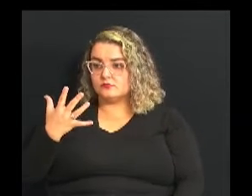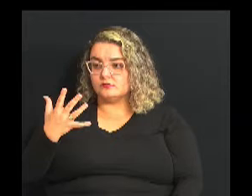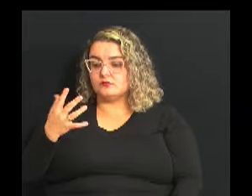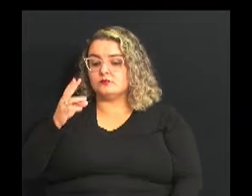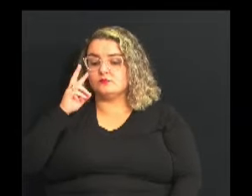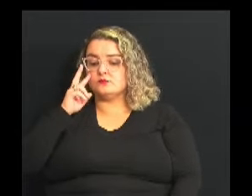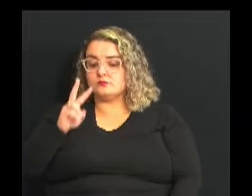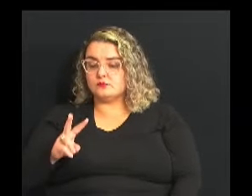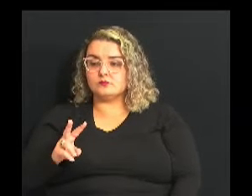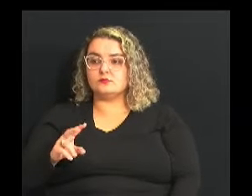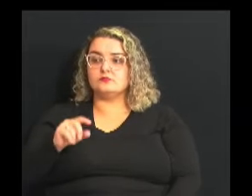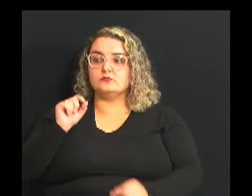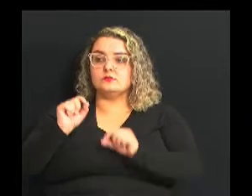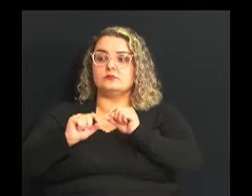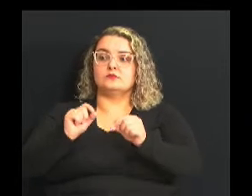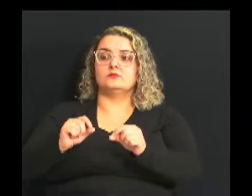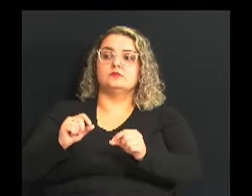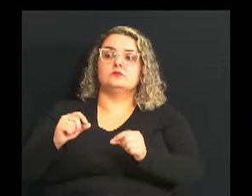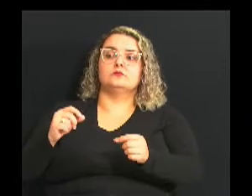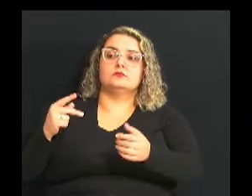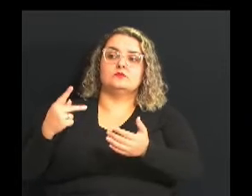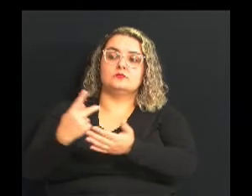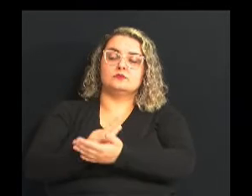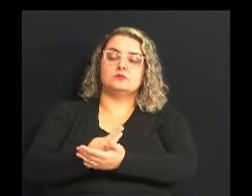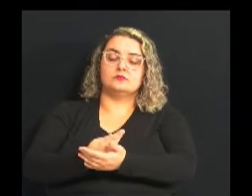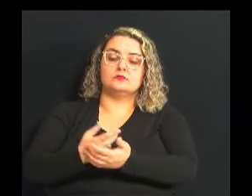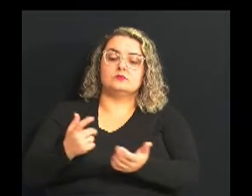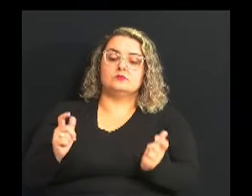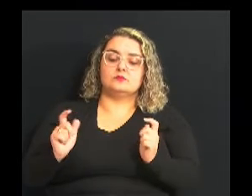ir mitigando as mesmas, né?